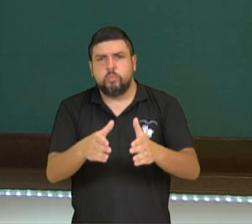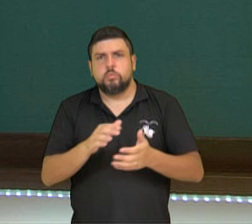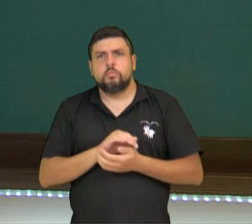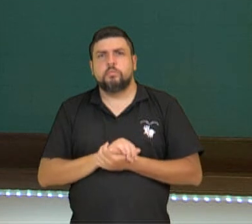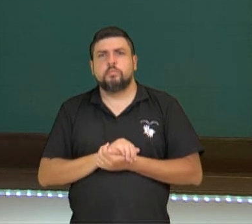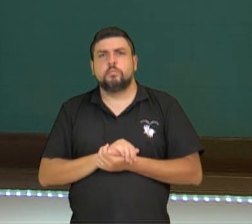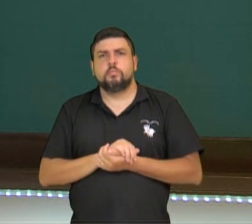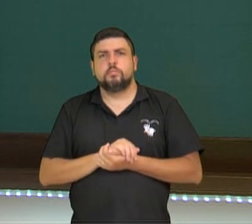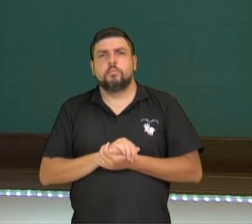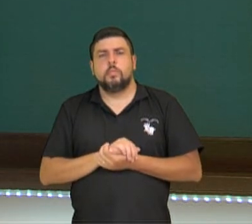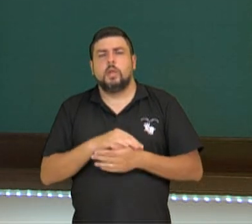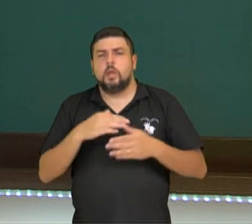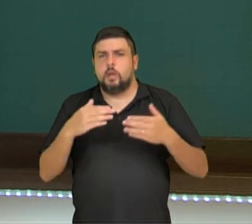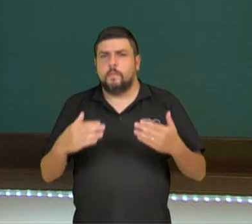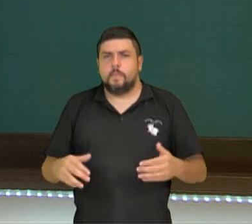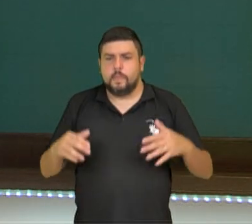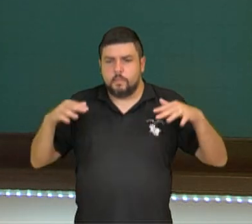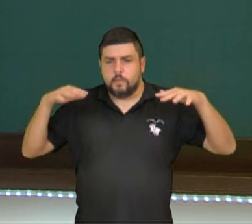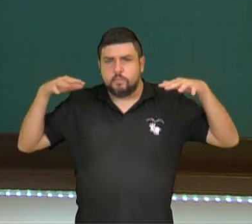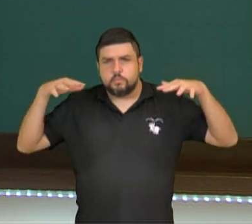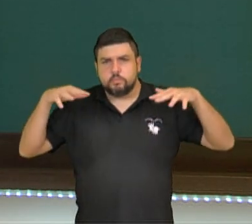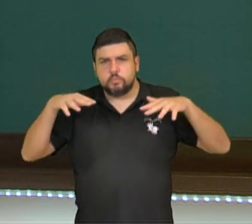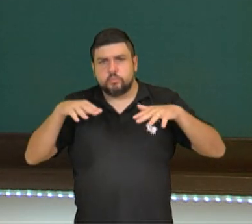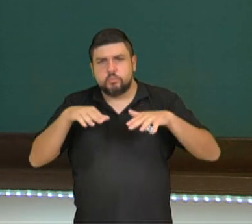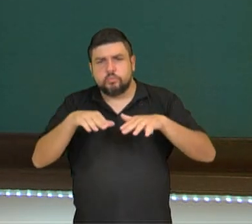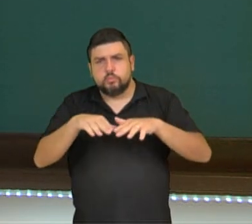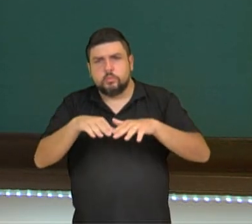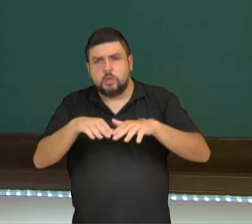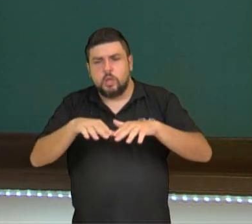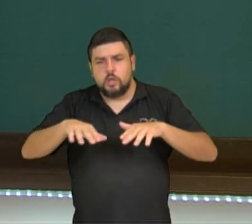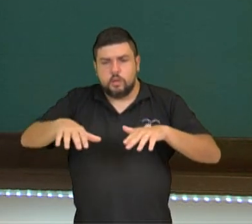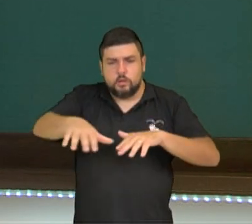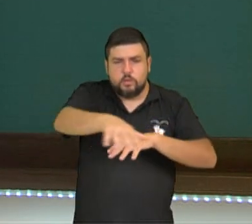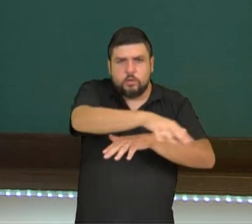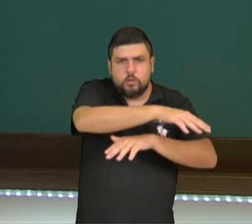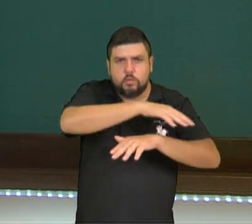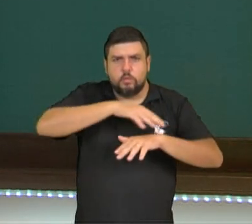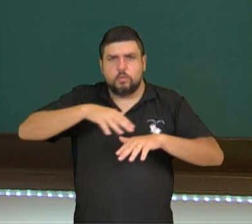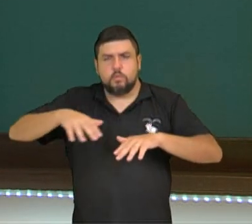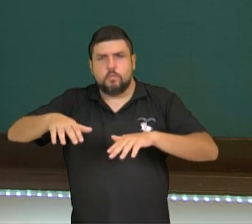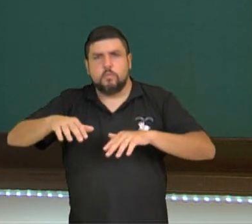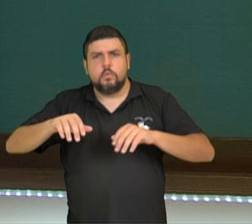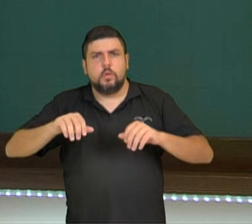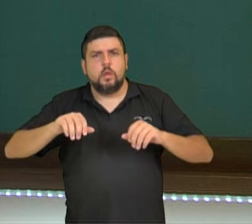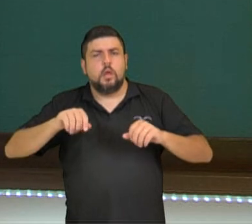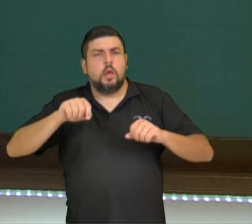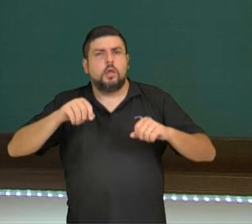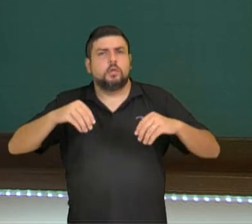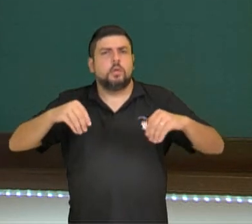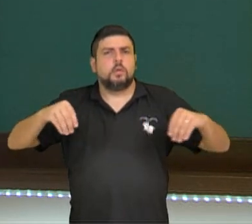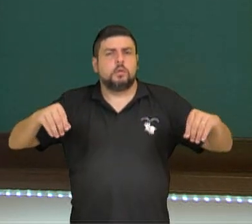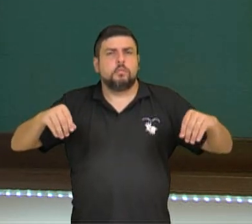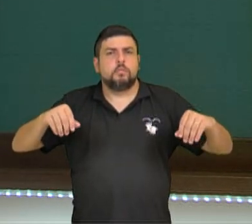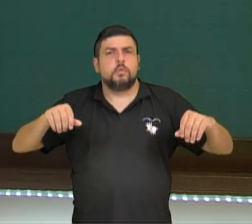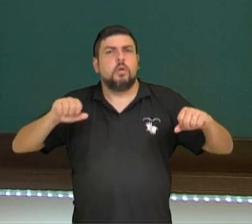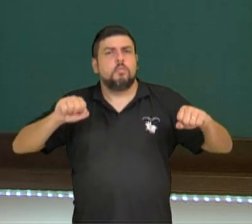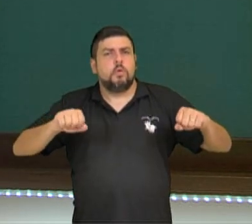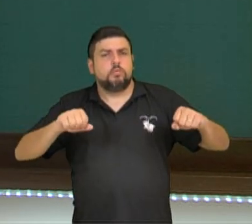né, formada por um conjunto de terras. Então, pode ter nesta área